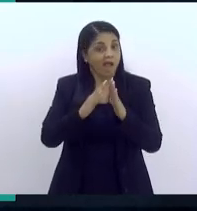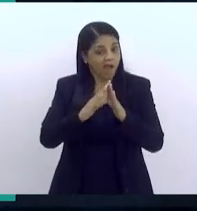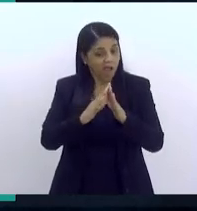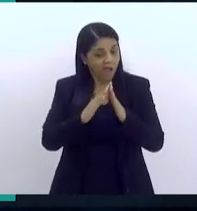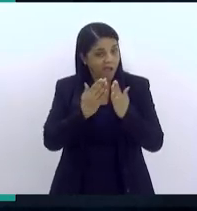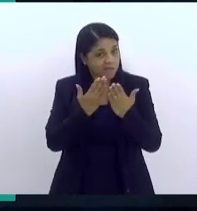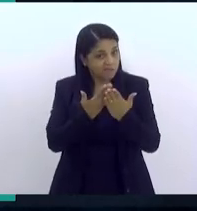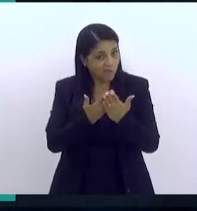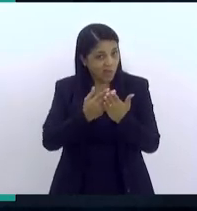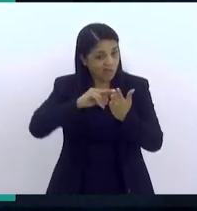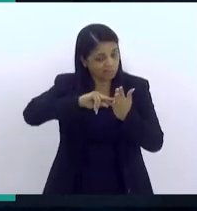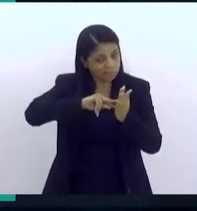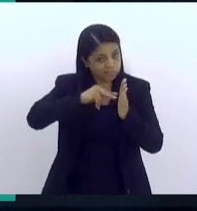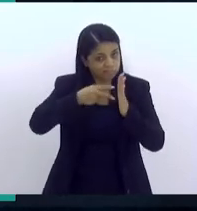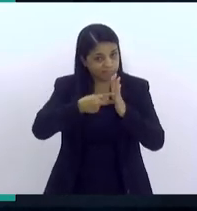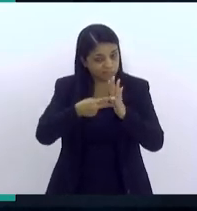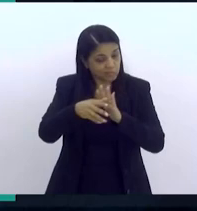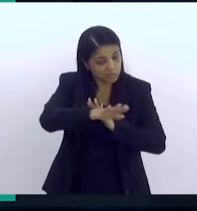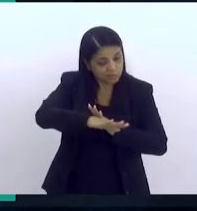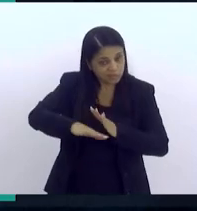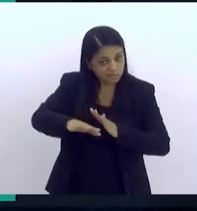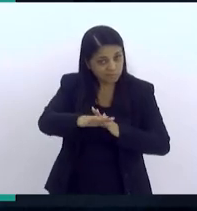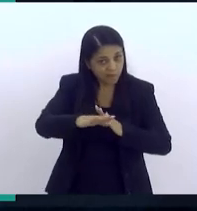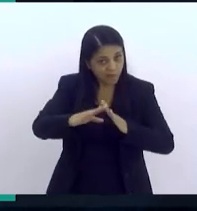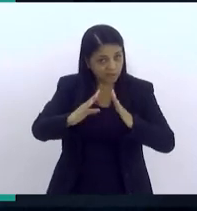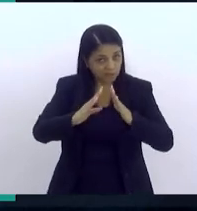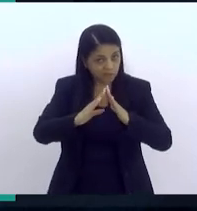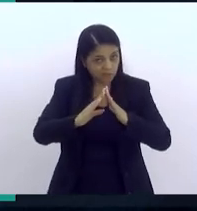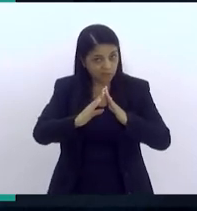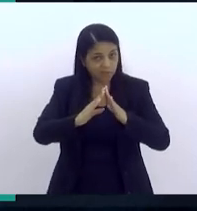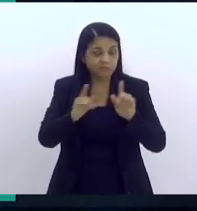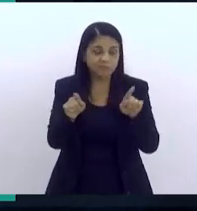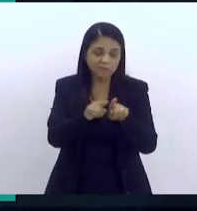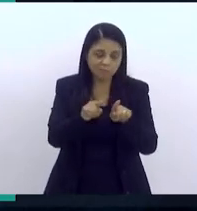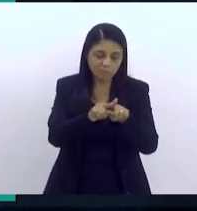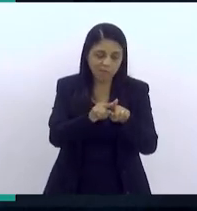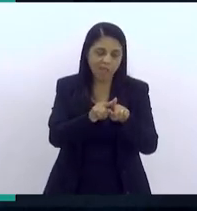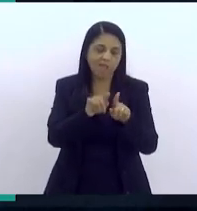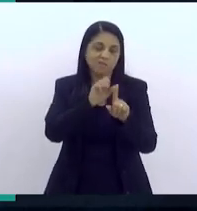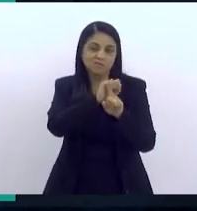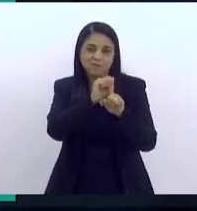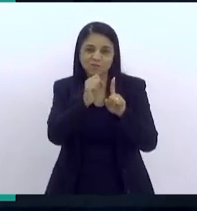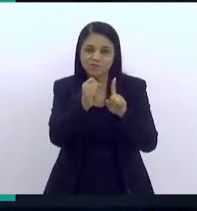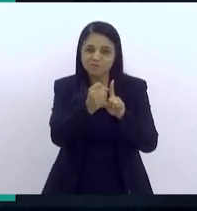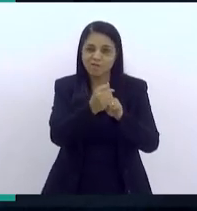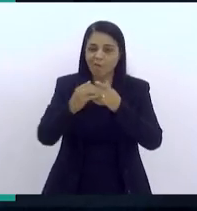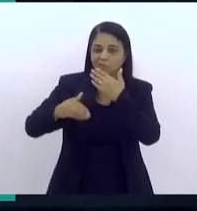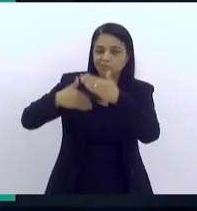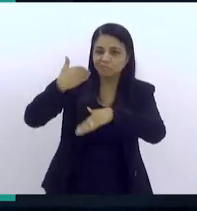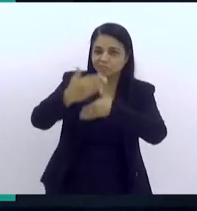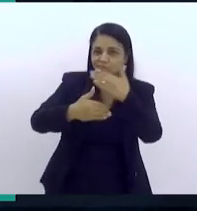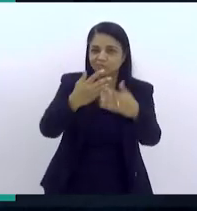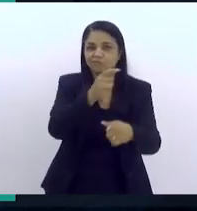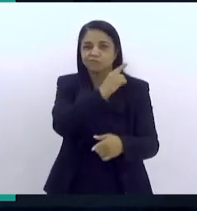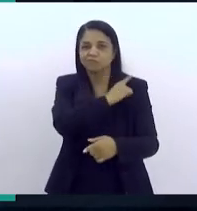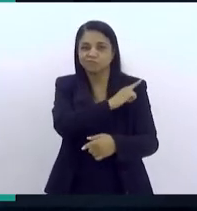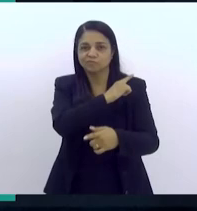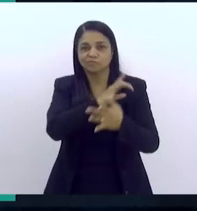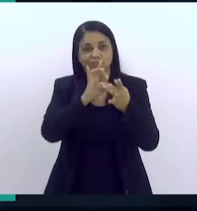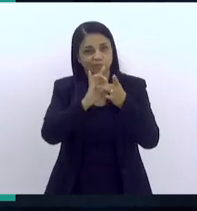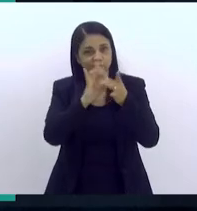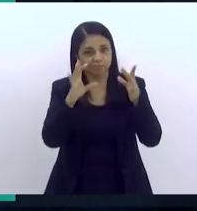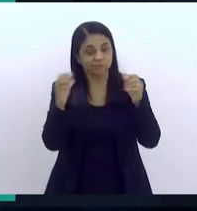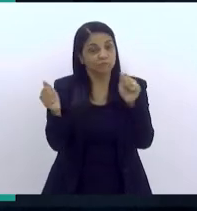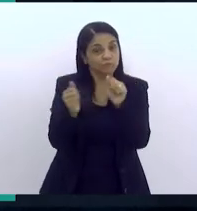escola além desse espaço físico ela pode ser esse espaço social de construção dessa gestão democrática com as